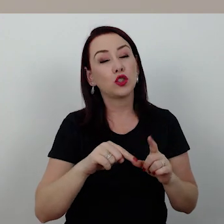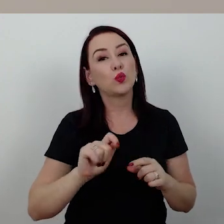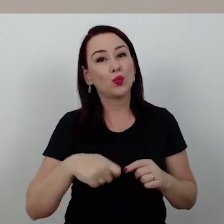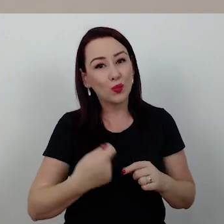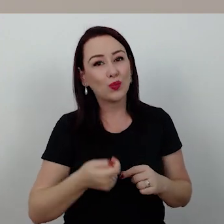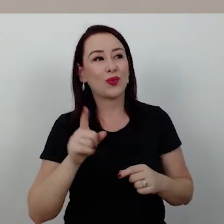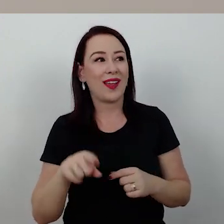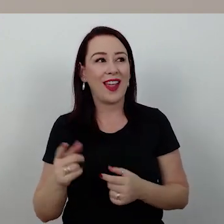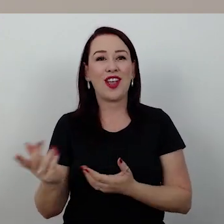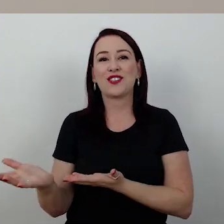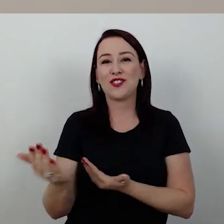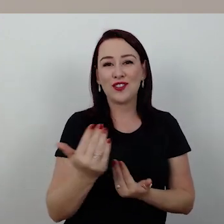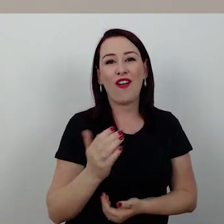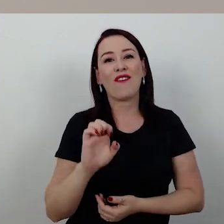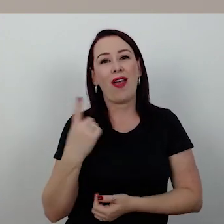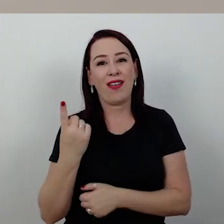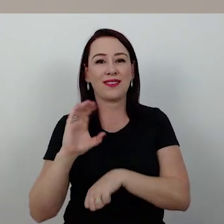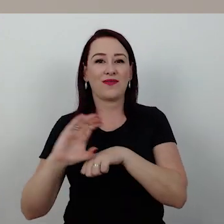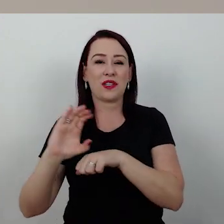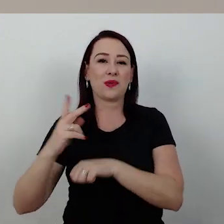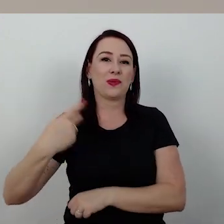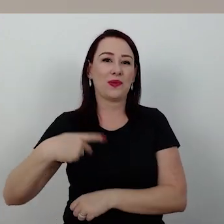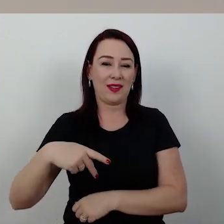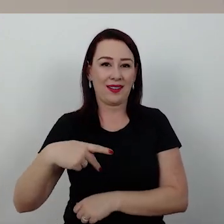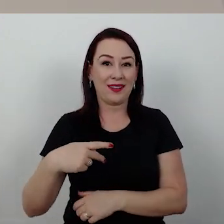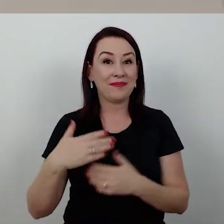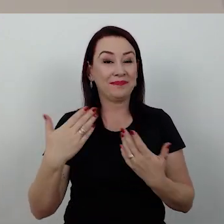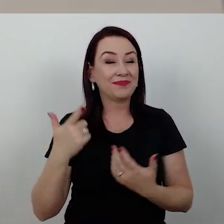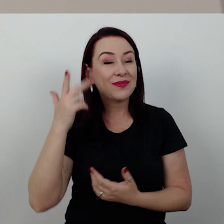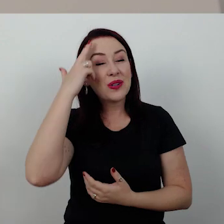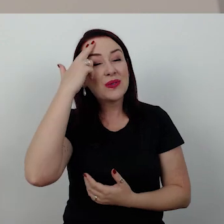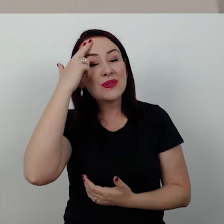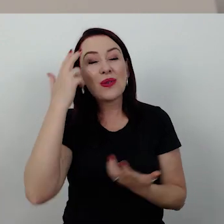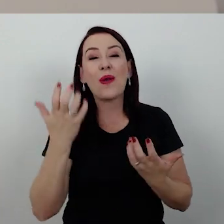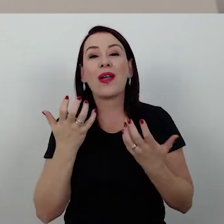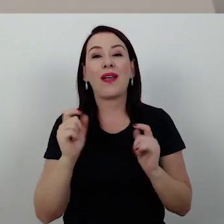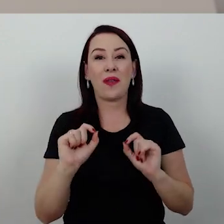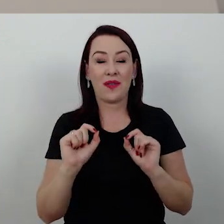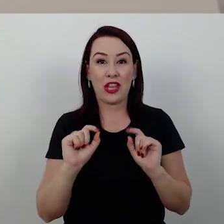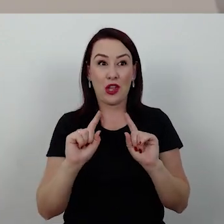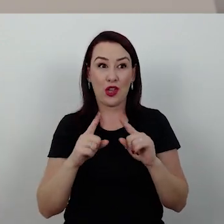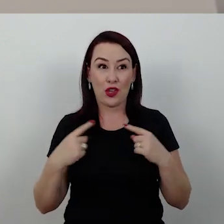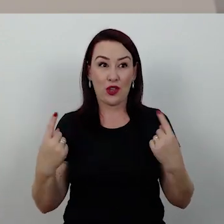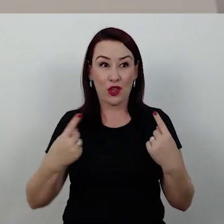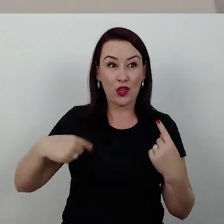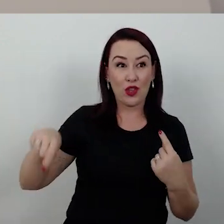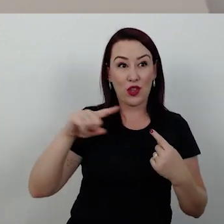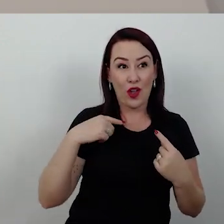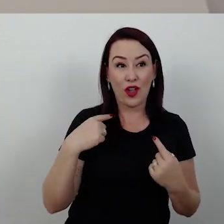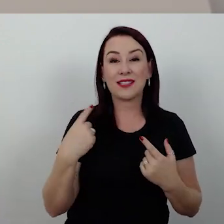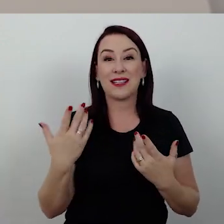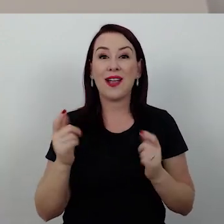é de jovens capacitados na própria instituição. E o sonho é que um dia todos nós que não somos capacitados no